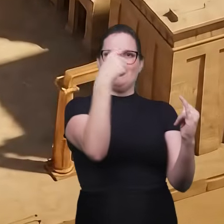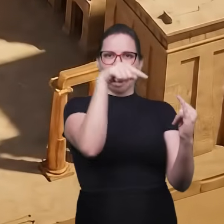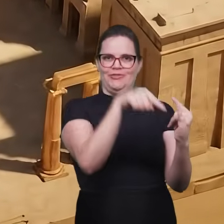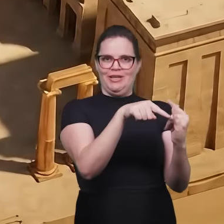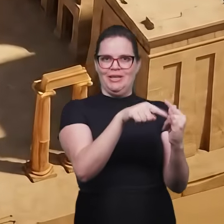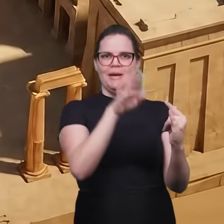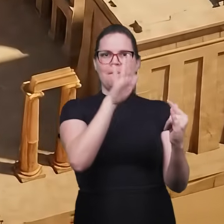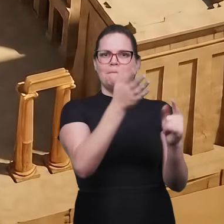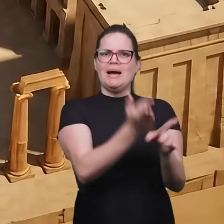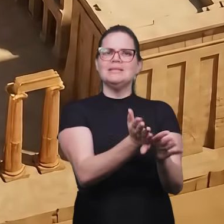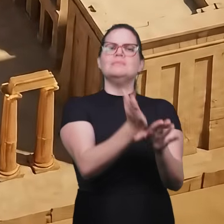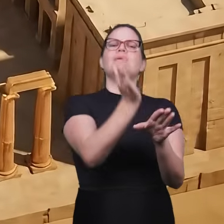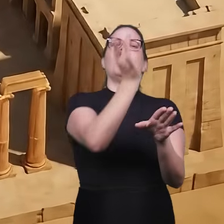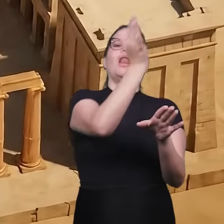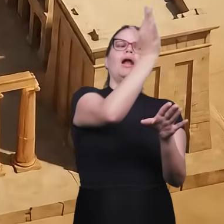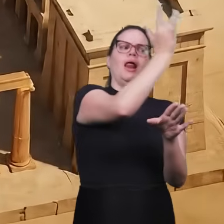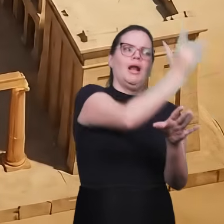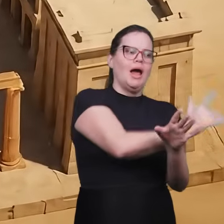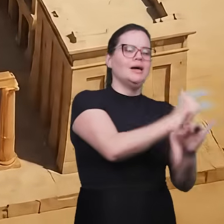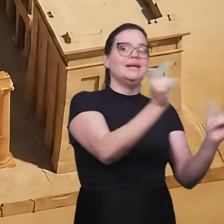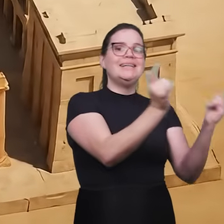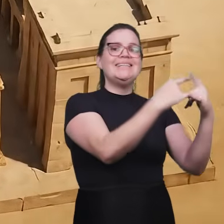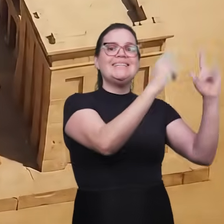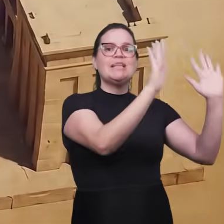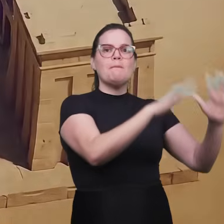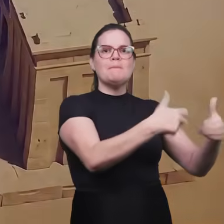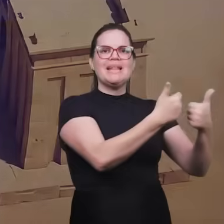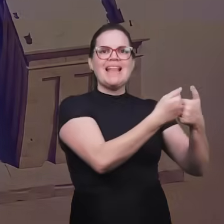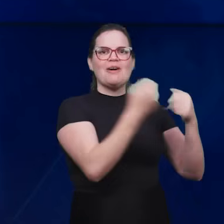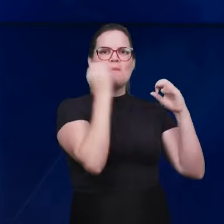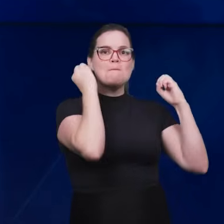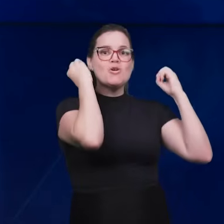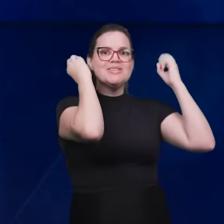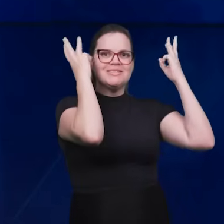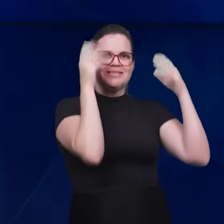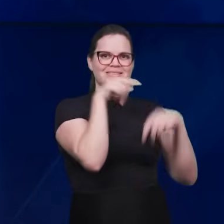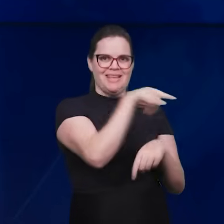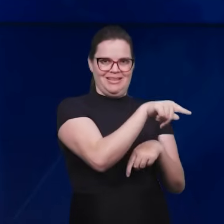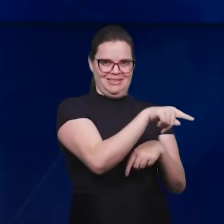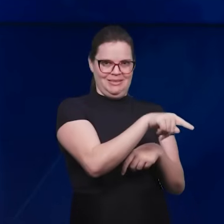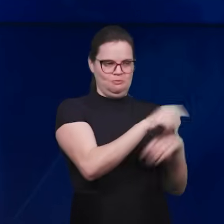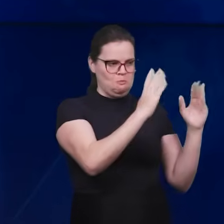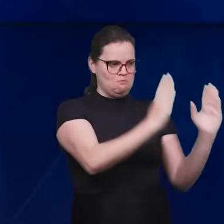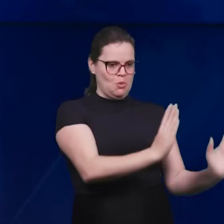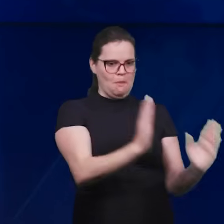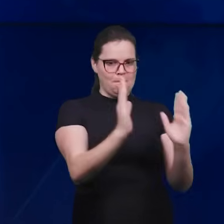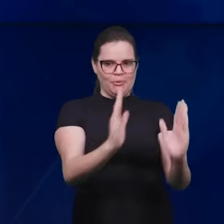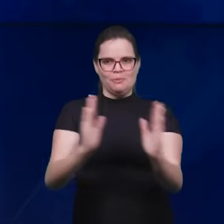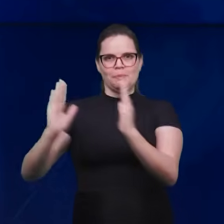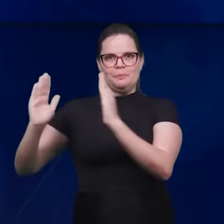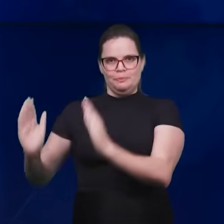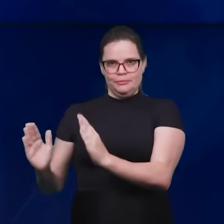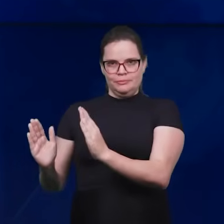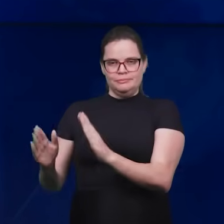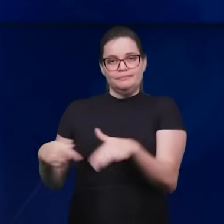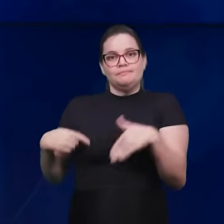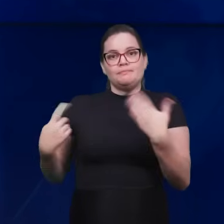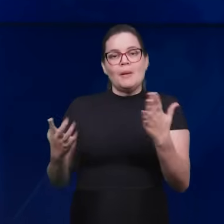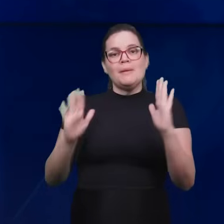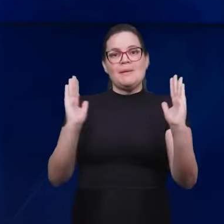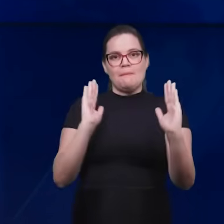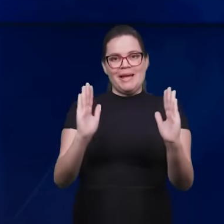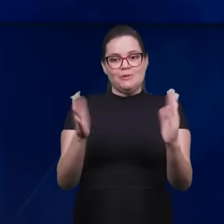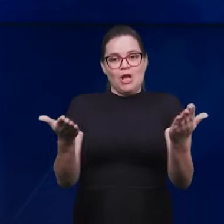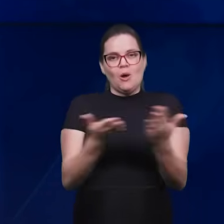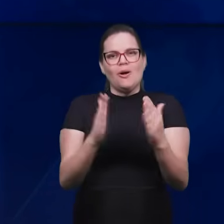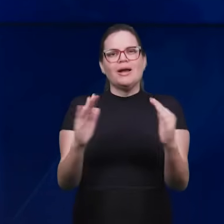Moisés. E queríamos falar agora então sobre a tenda de Davi, sobre a arca já em Jerusalém, que